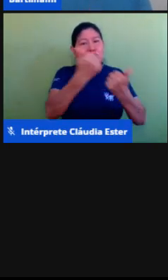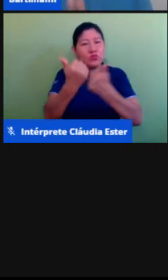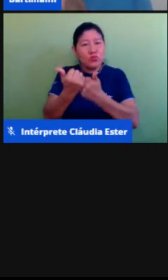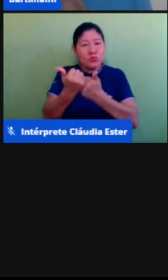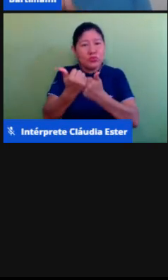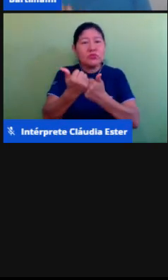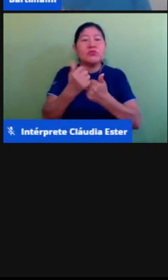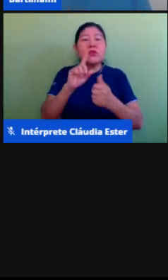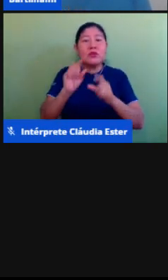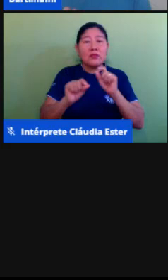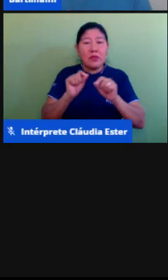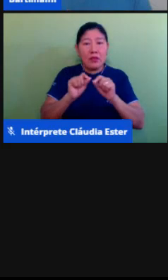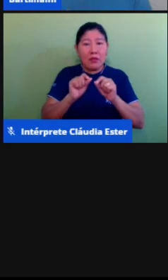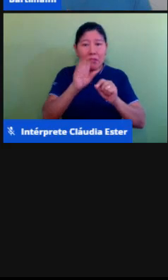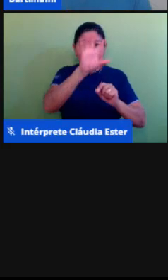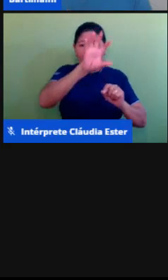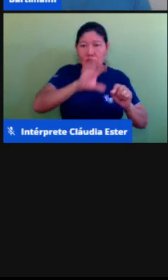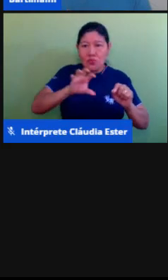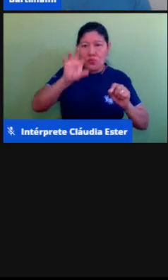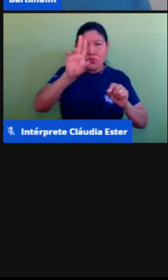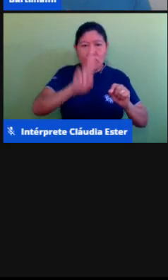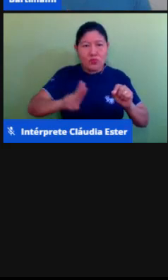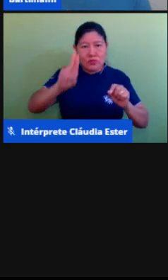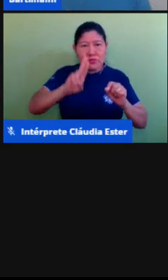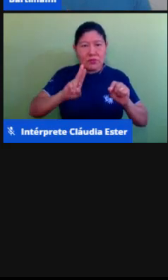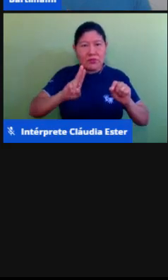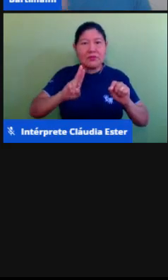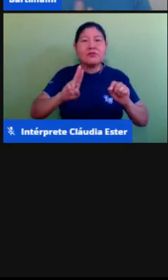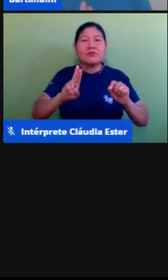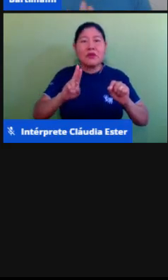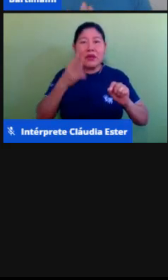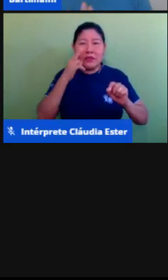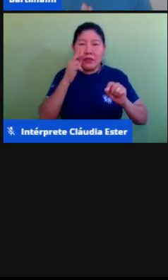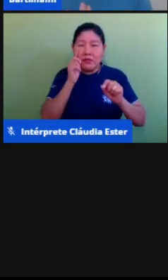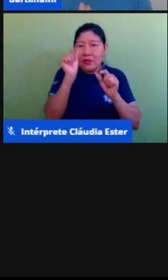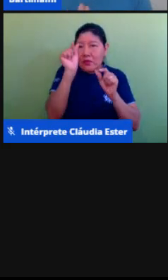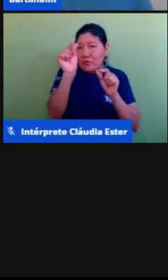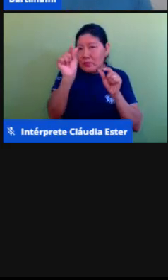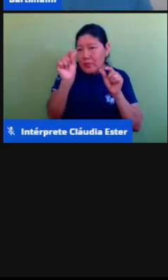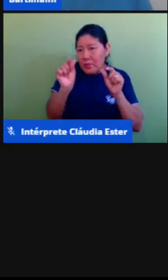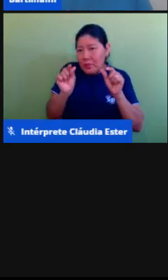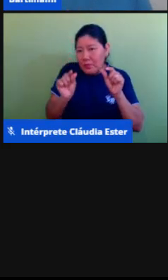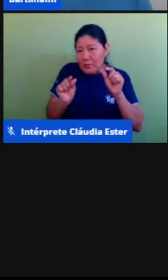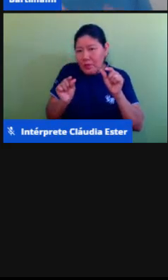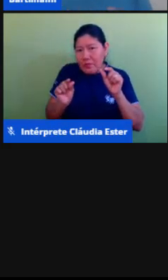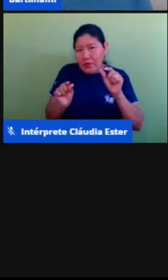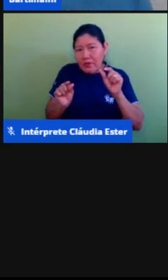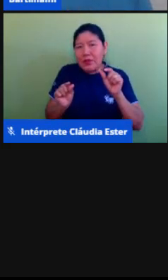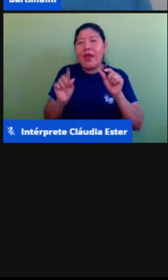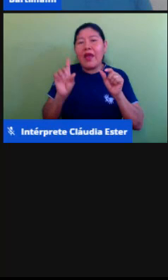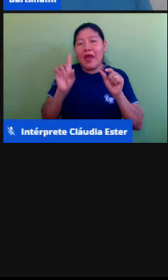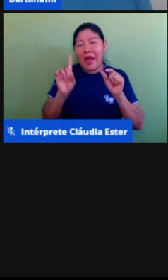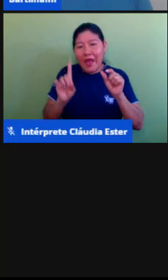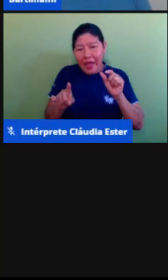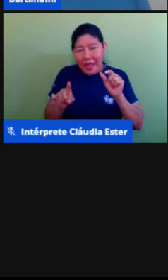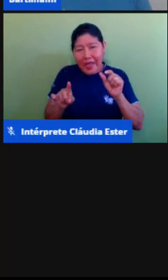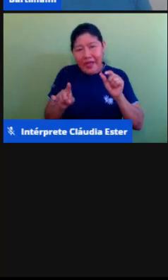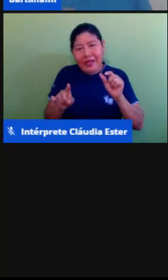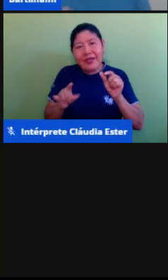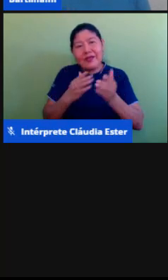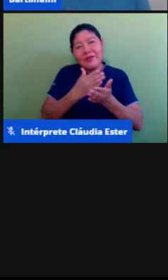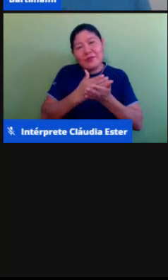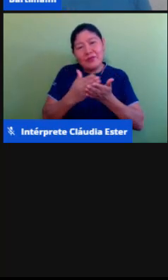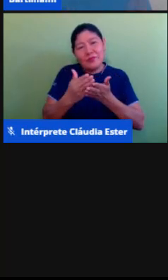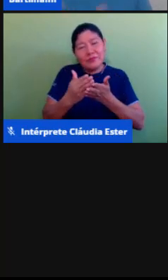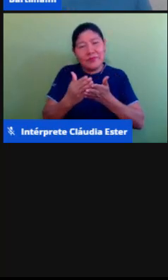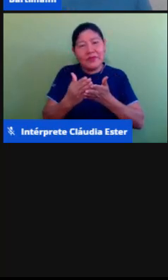tela inicial. Esses botões que aparecem para você aí no canto direito, né, são os botões iniciais para você